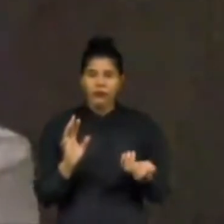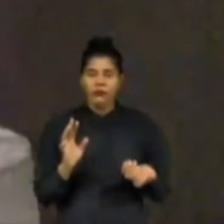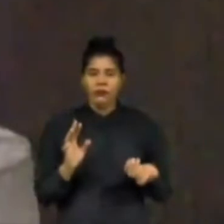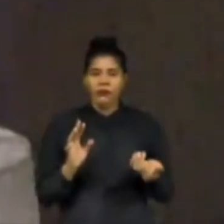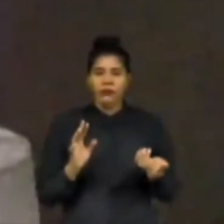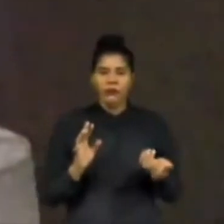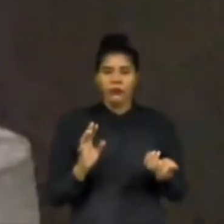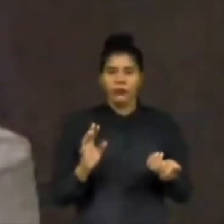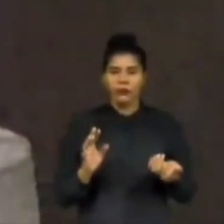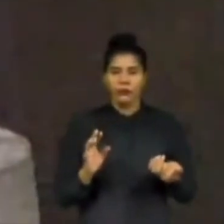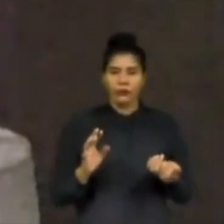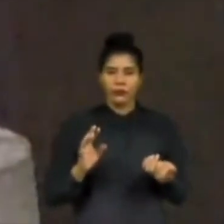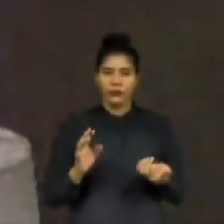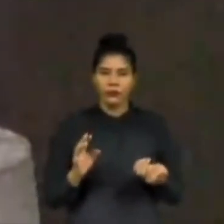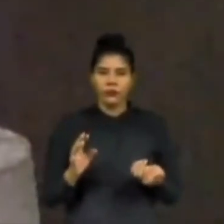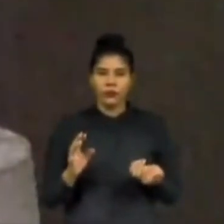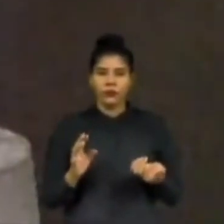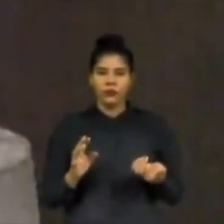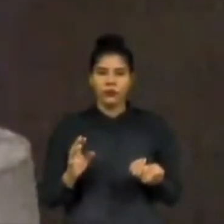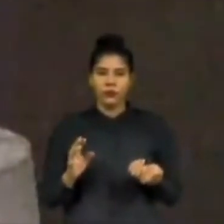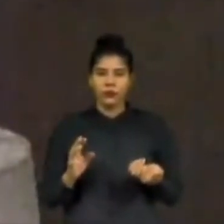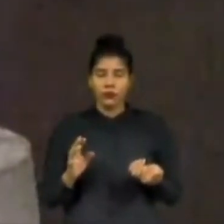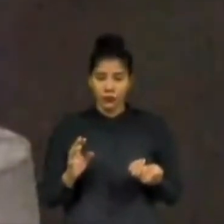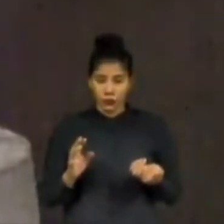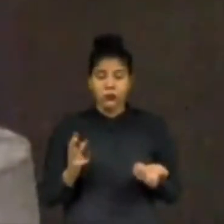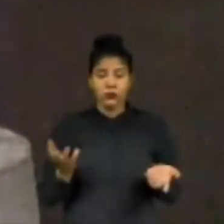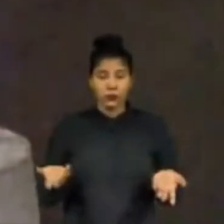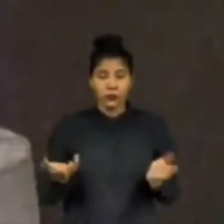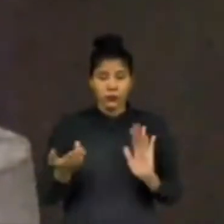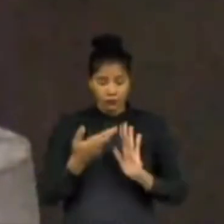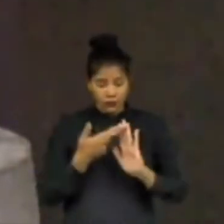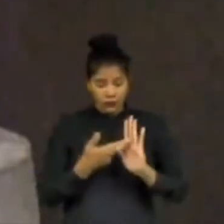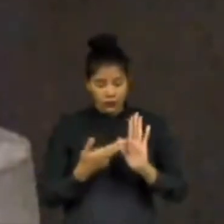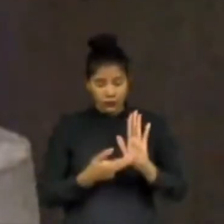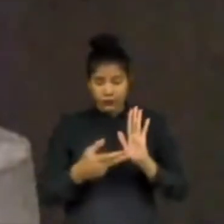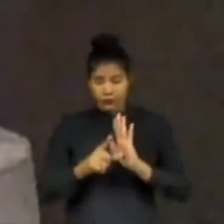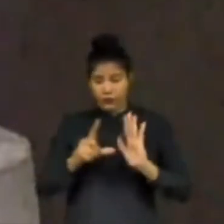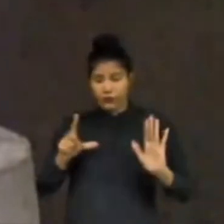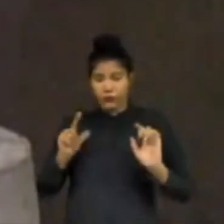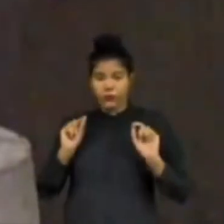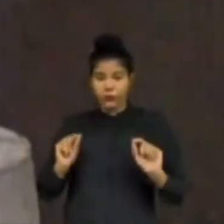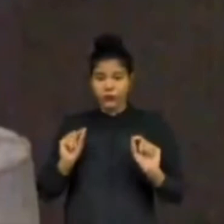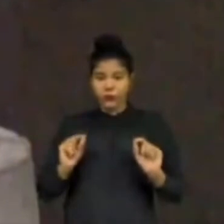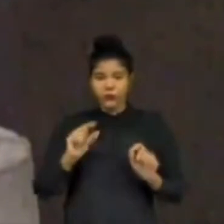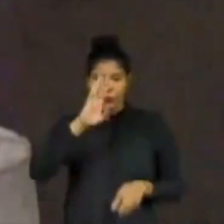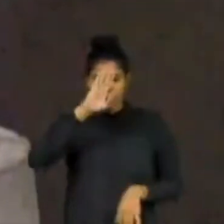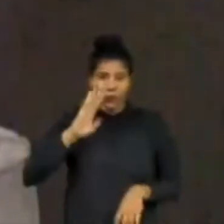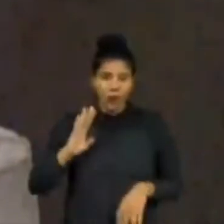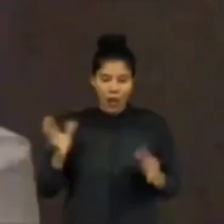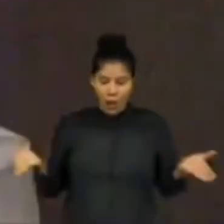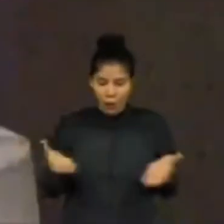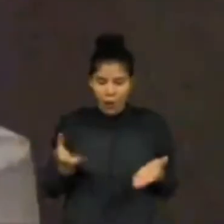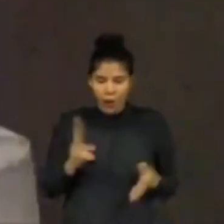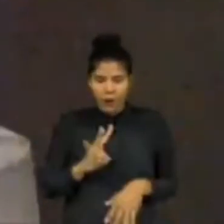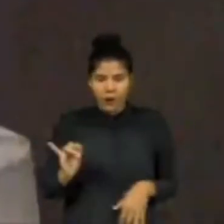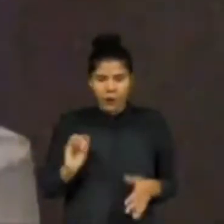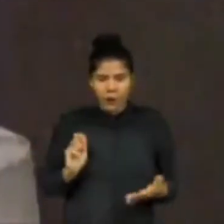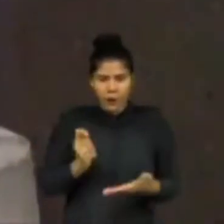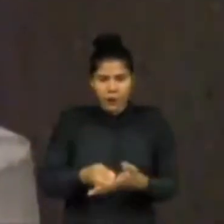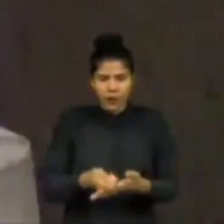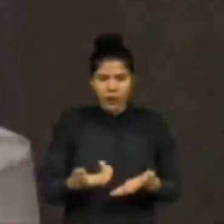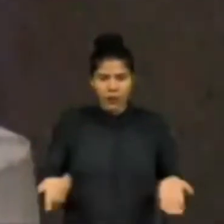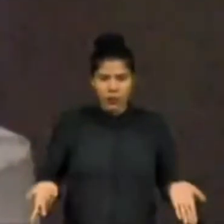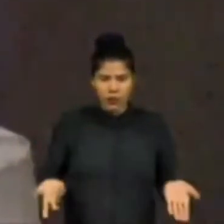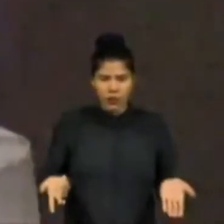e passa a ser a cobrança. A regra deixa de ser a gratuidade e passa a ser a cobrança. Isso teria